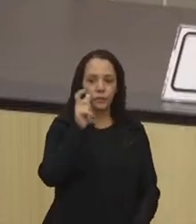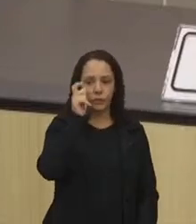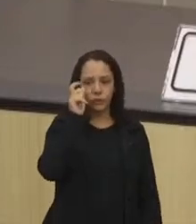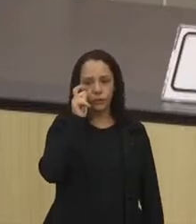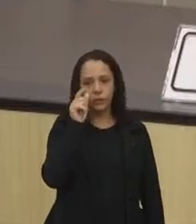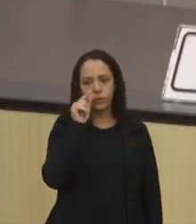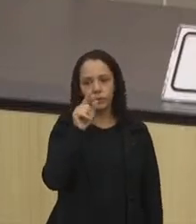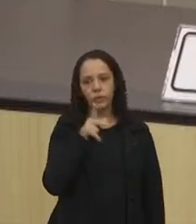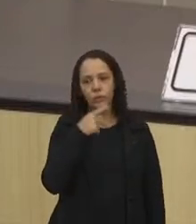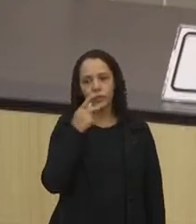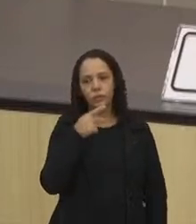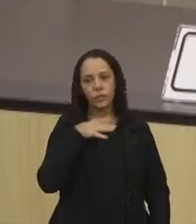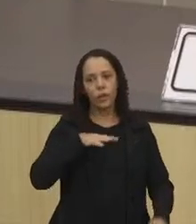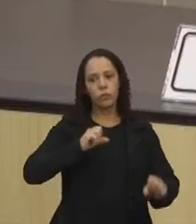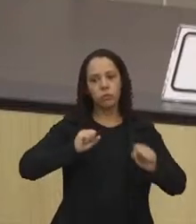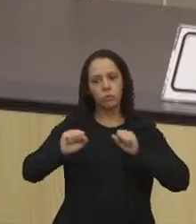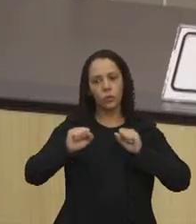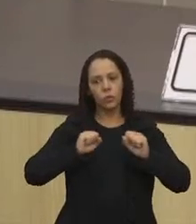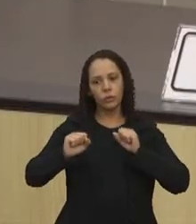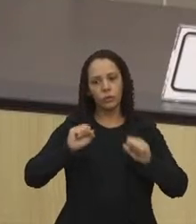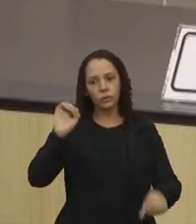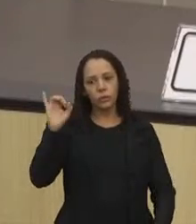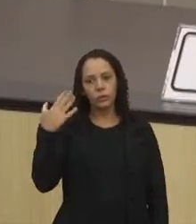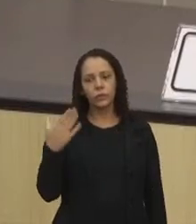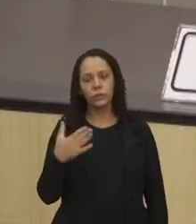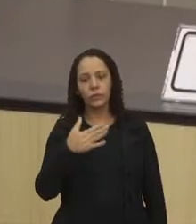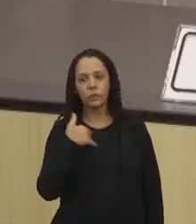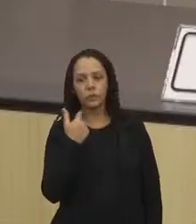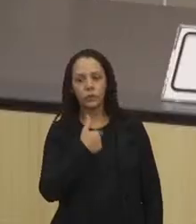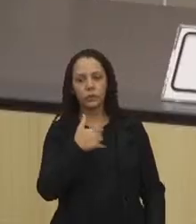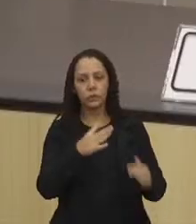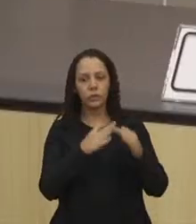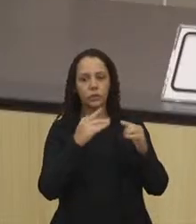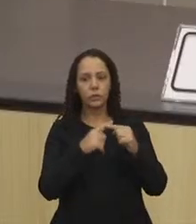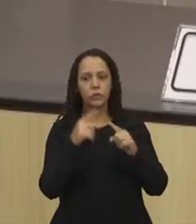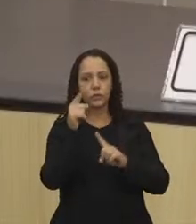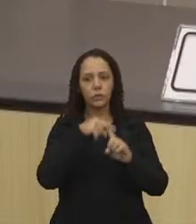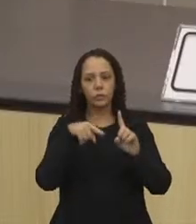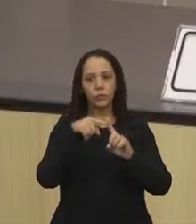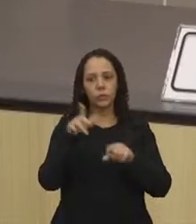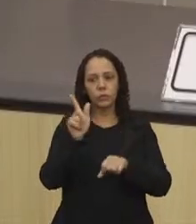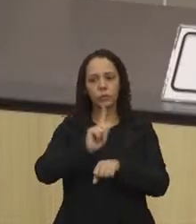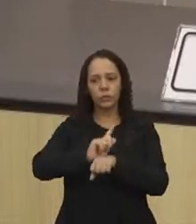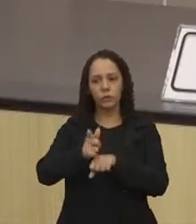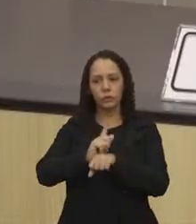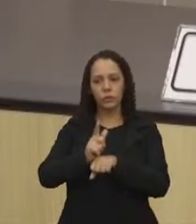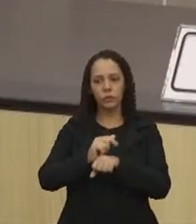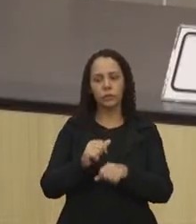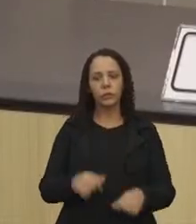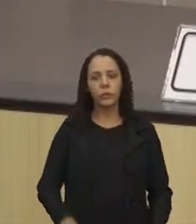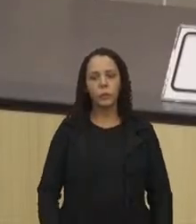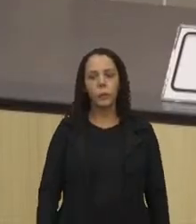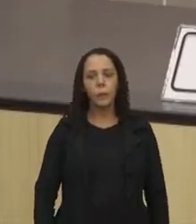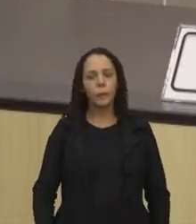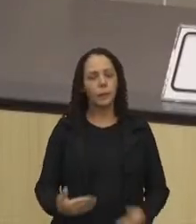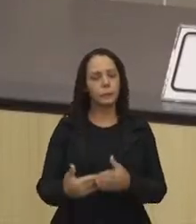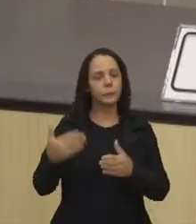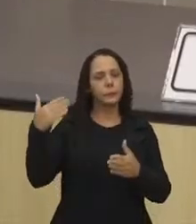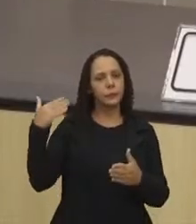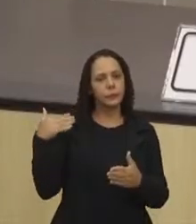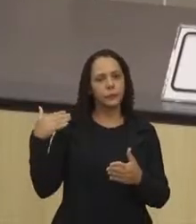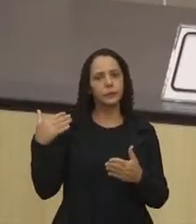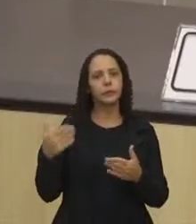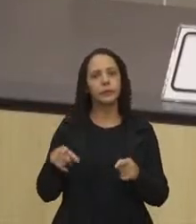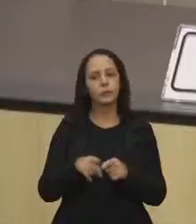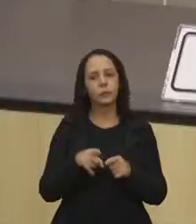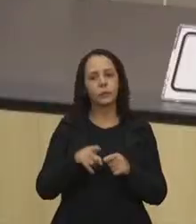está vendo a movimentação que está acontecendo no nosso campus, né? O objetivo da gestão, desde a gestão, né, anterior, que